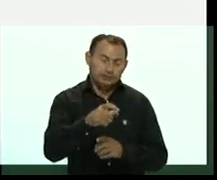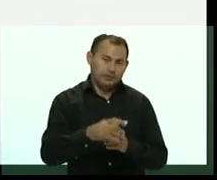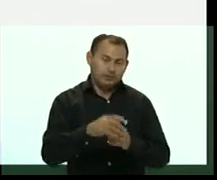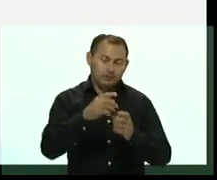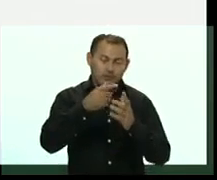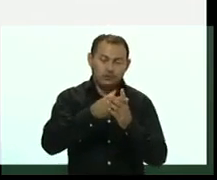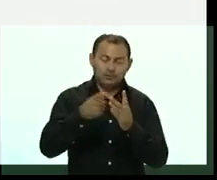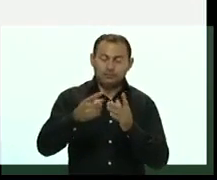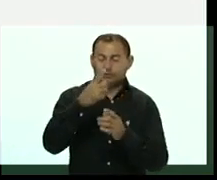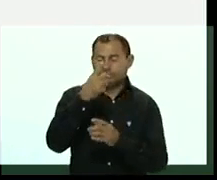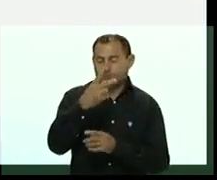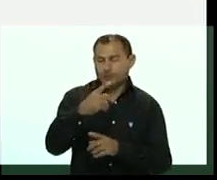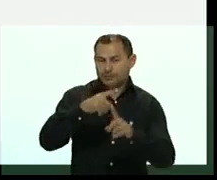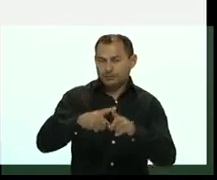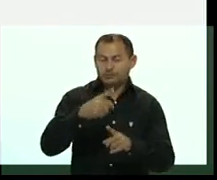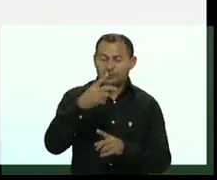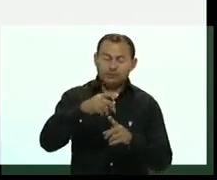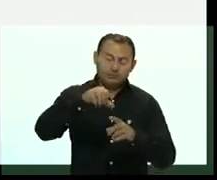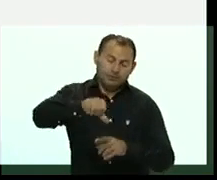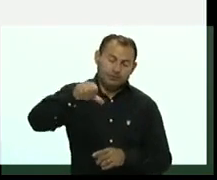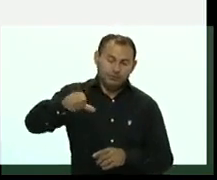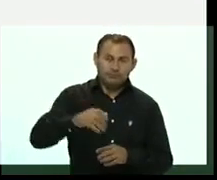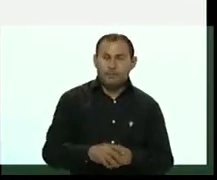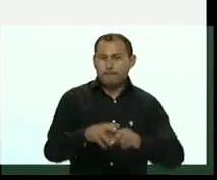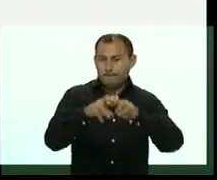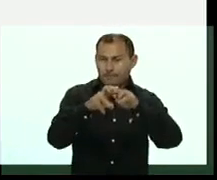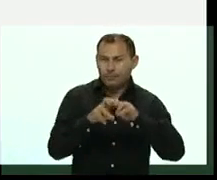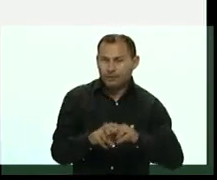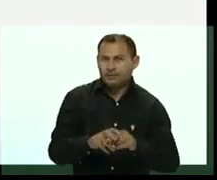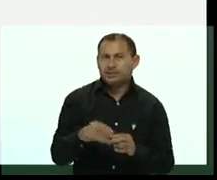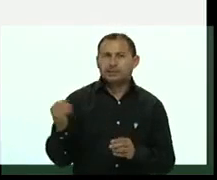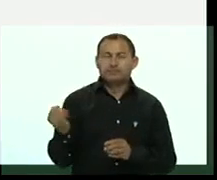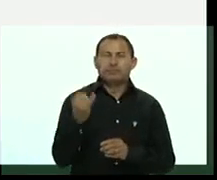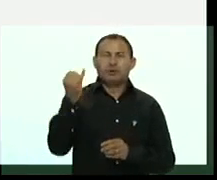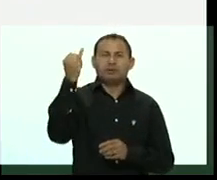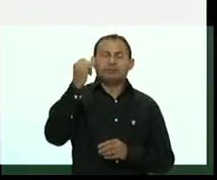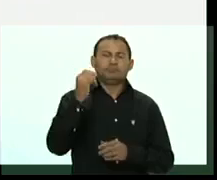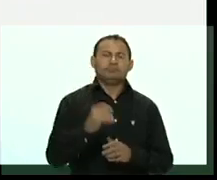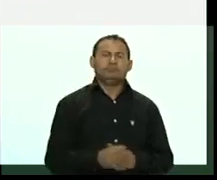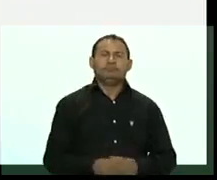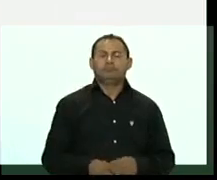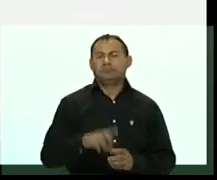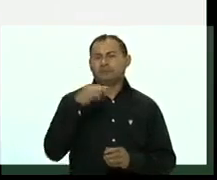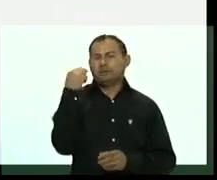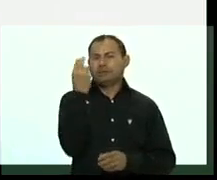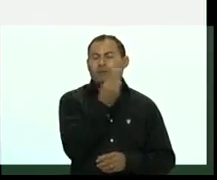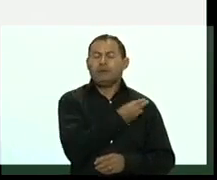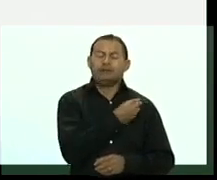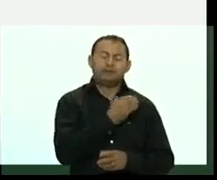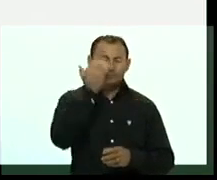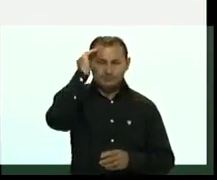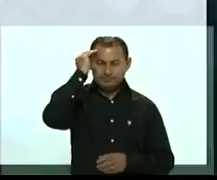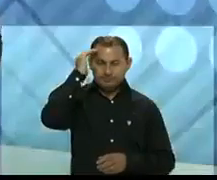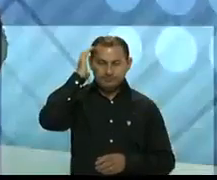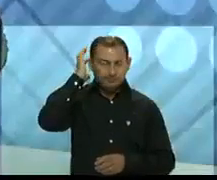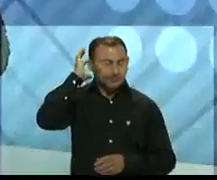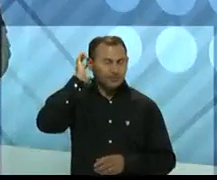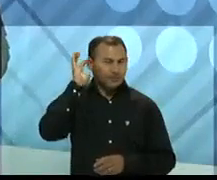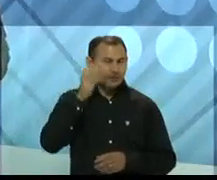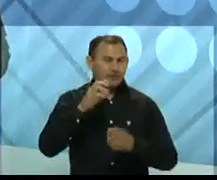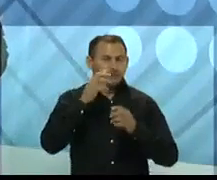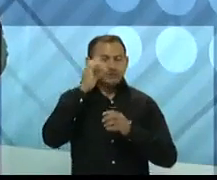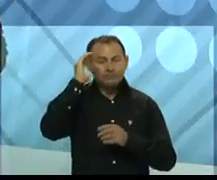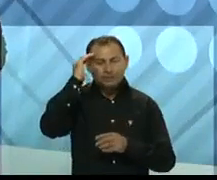2 elevado a 99. Por isso, a importância, então, de nós entendermos o que é uma